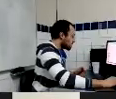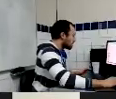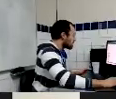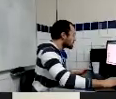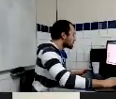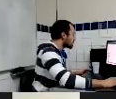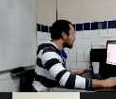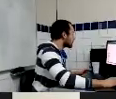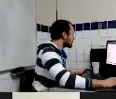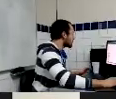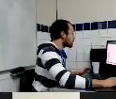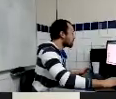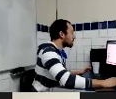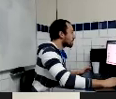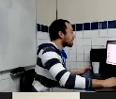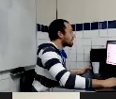Isso.